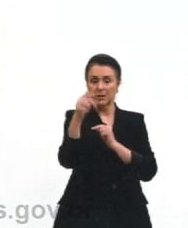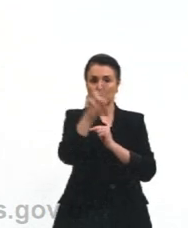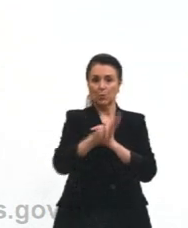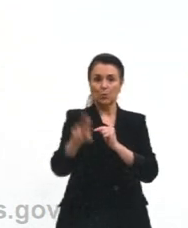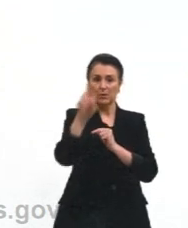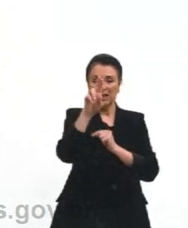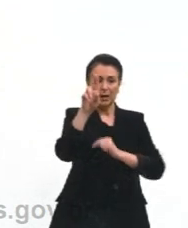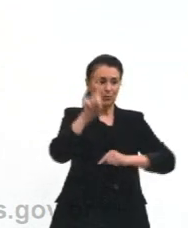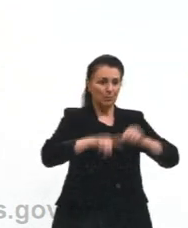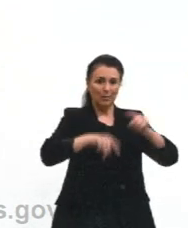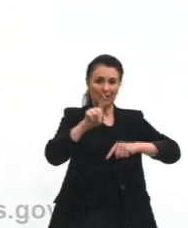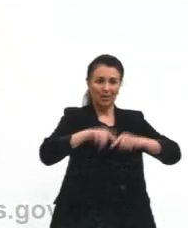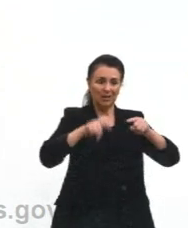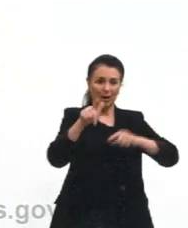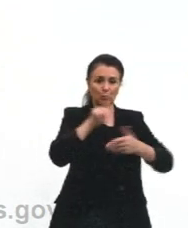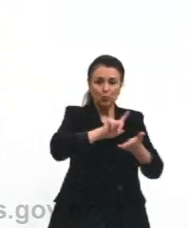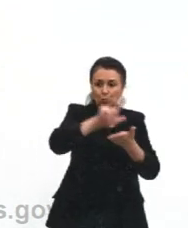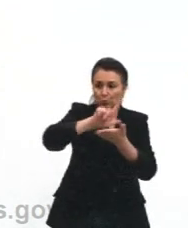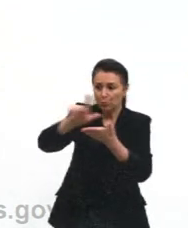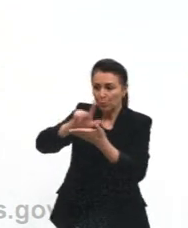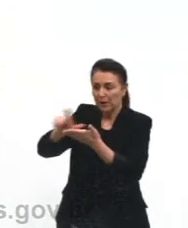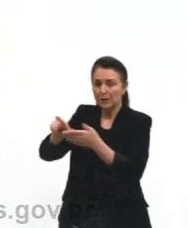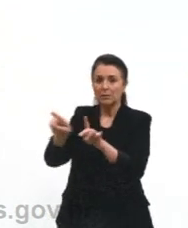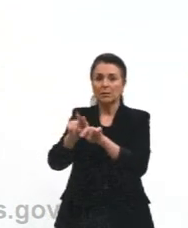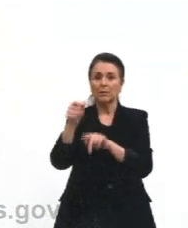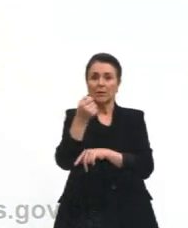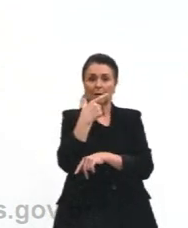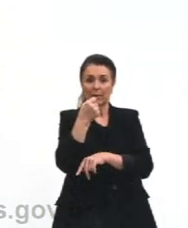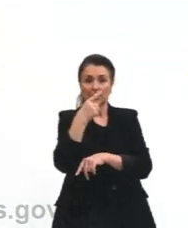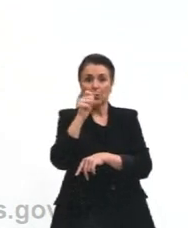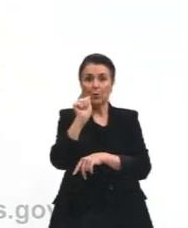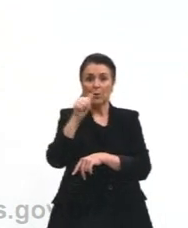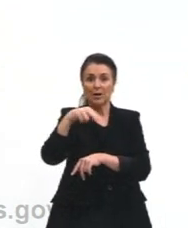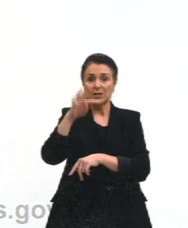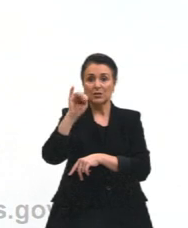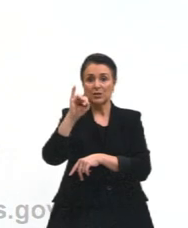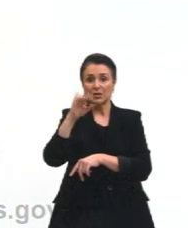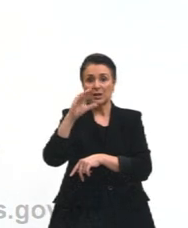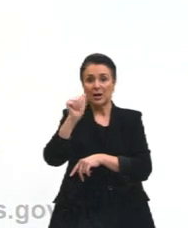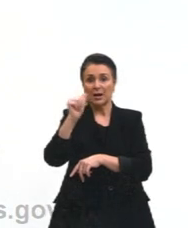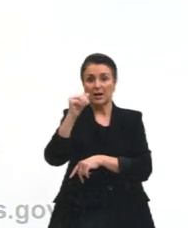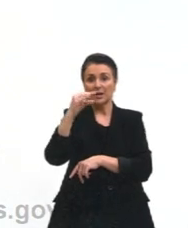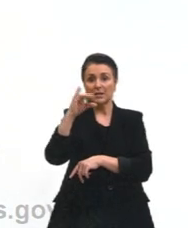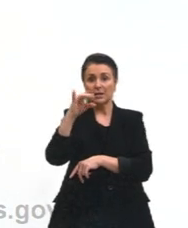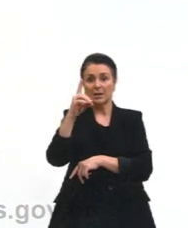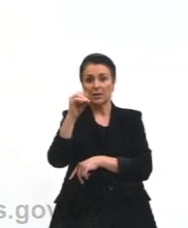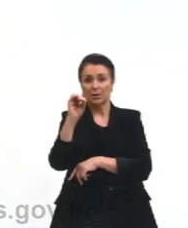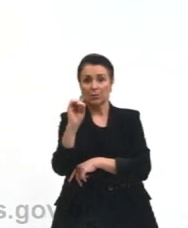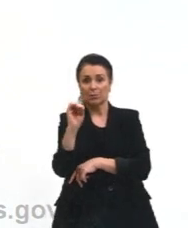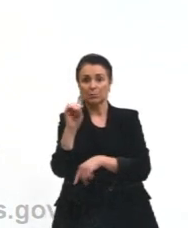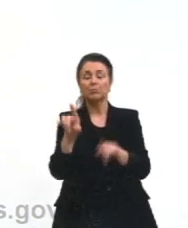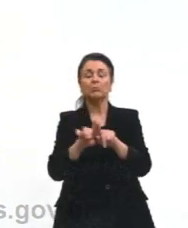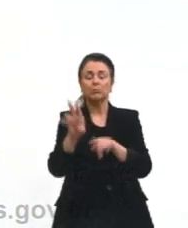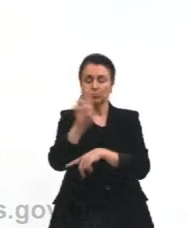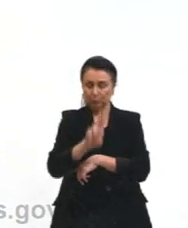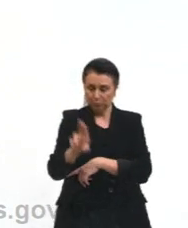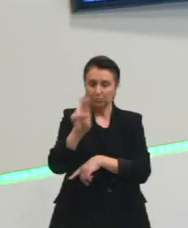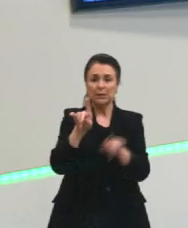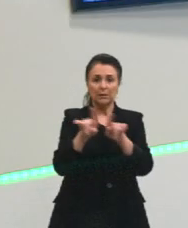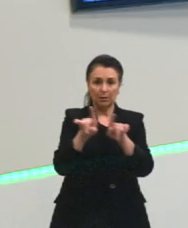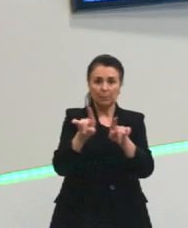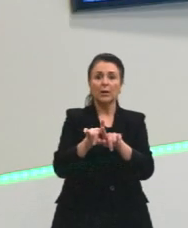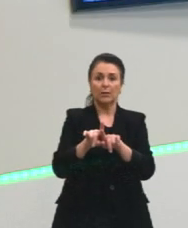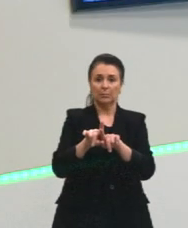limpeza e muitos medicamentos né que eu falei para vocês os antiácidos para neutralizar aí os nossos o